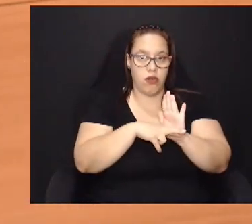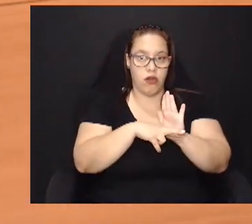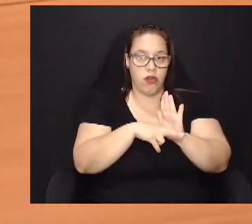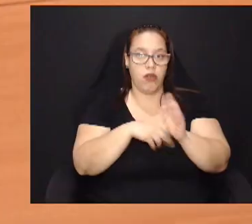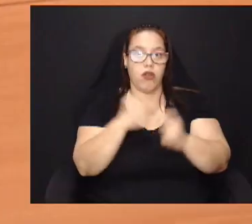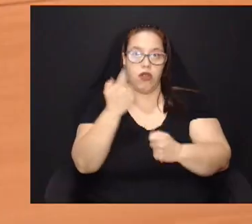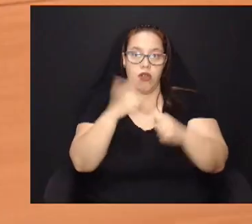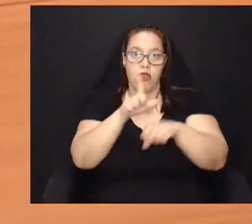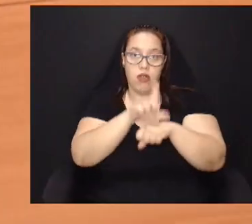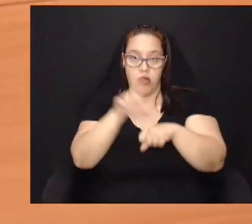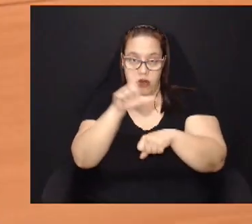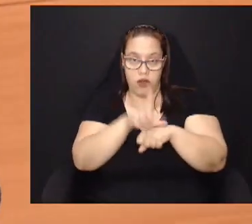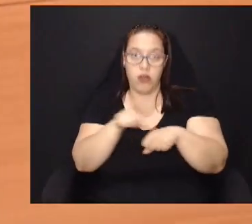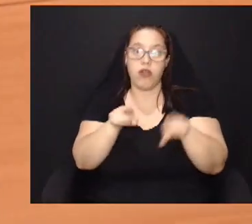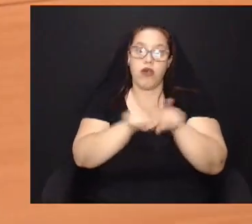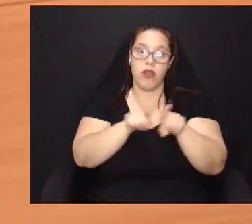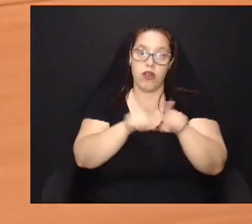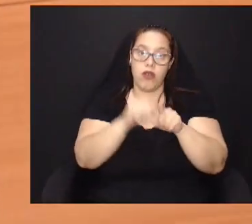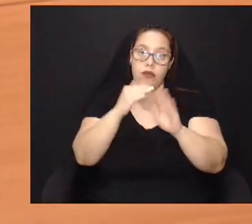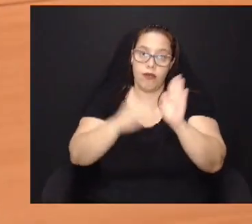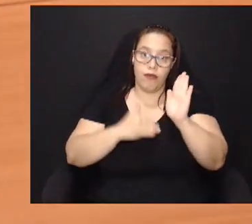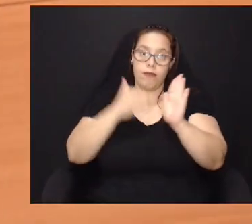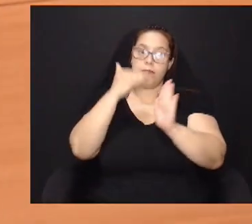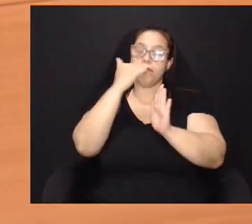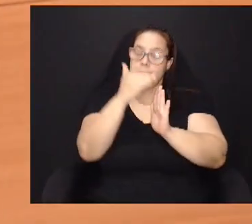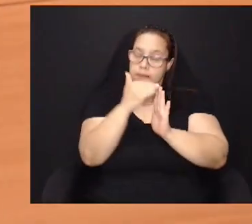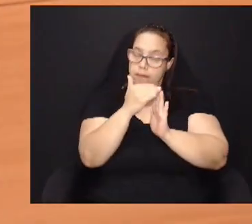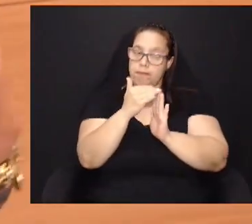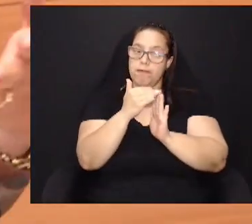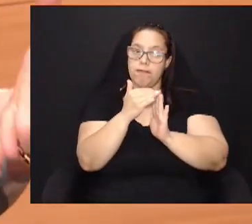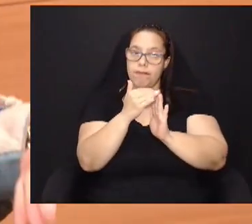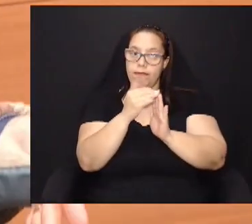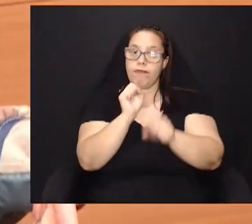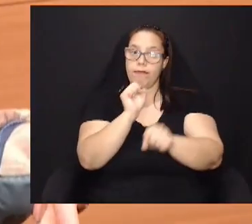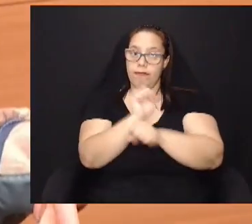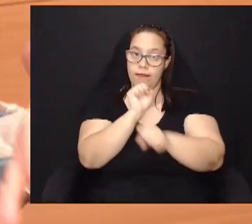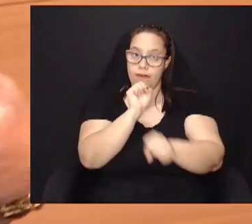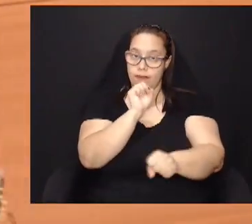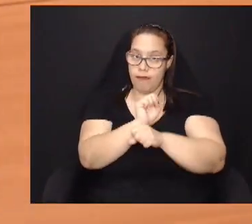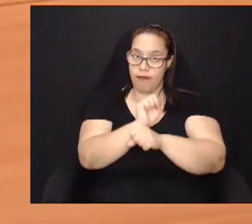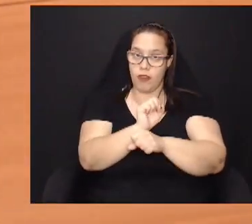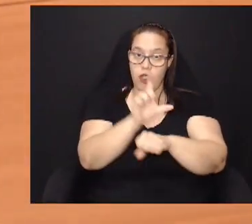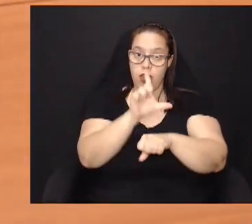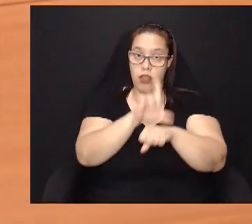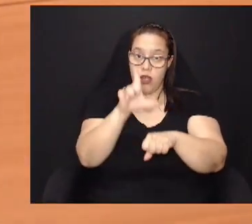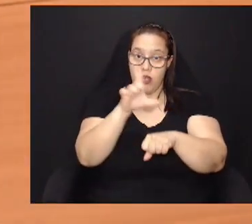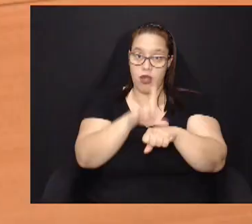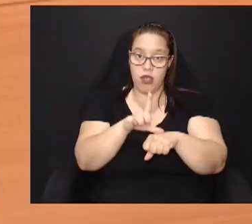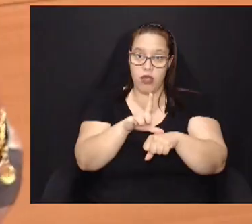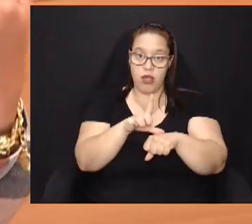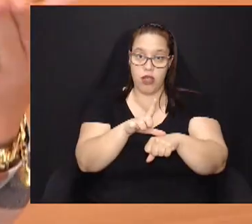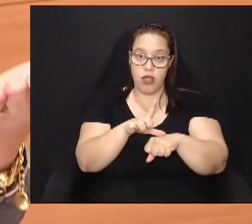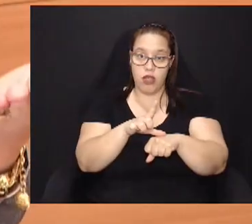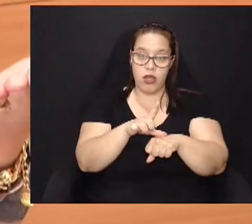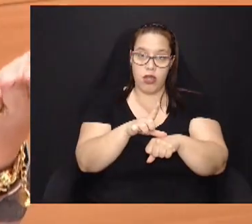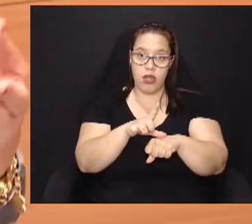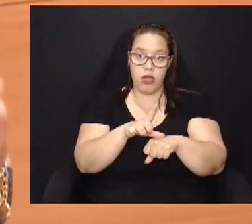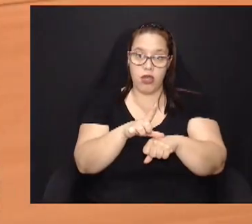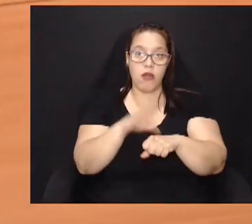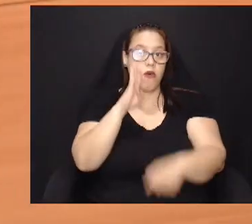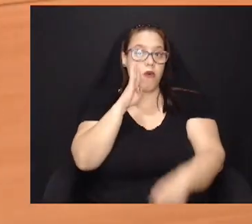lojas de conveniência também ultrapassam um pouquinho a esfera de não ser uma loja, e sim passa a ser um bar, porque ela